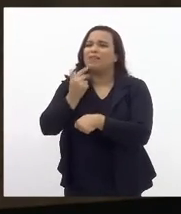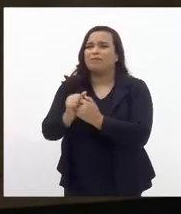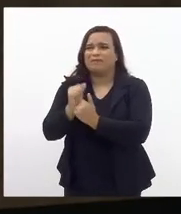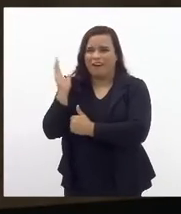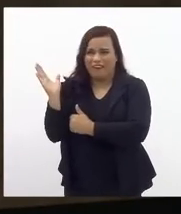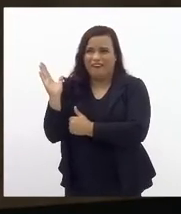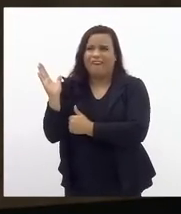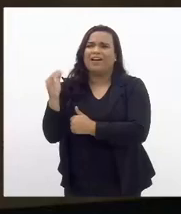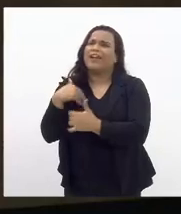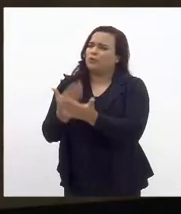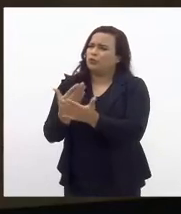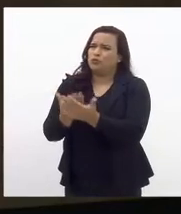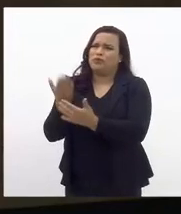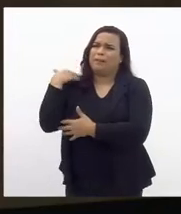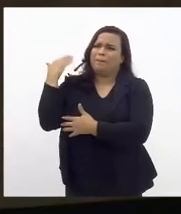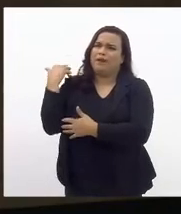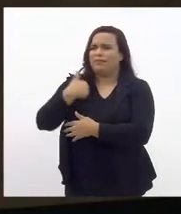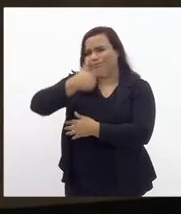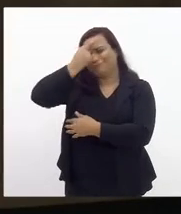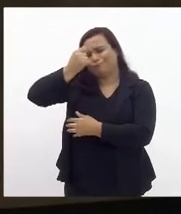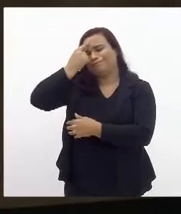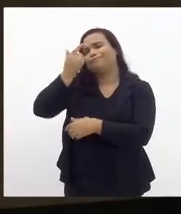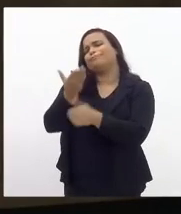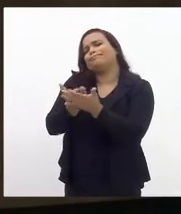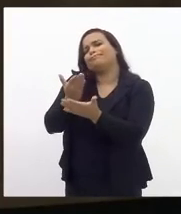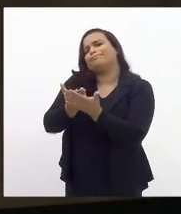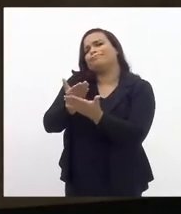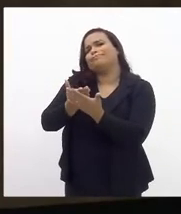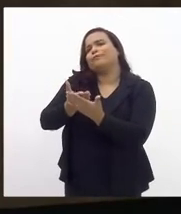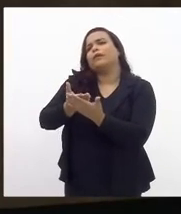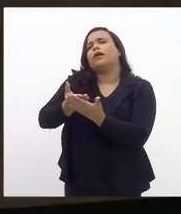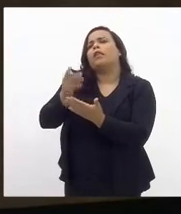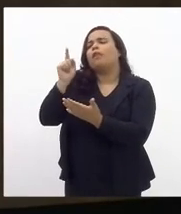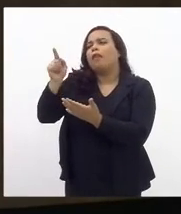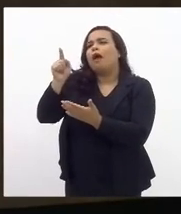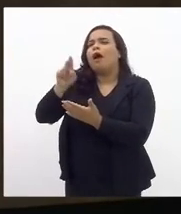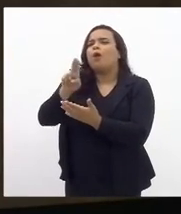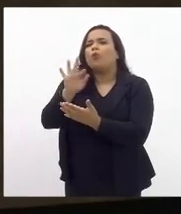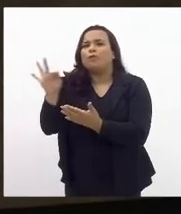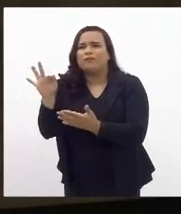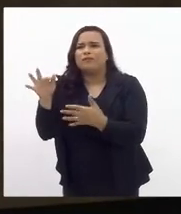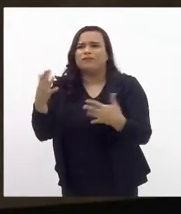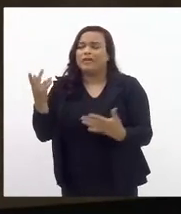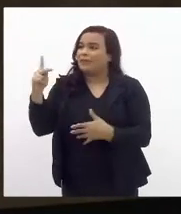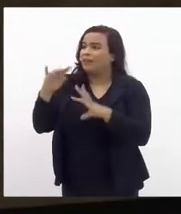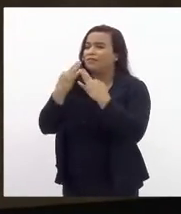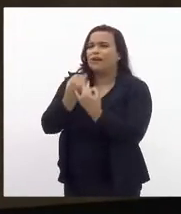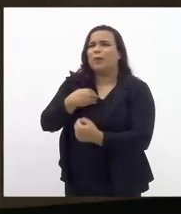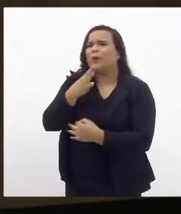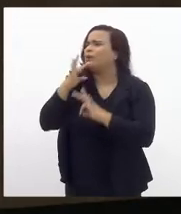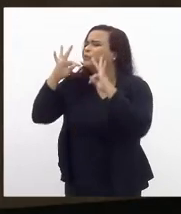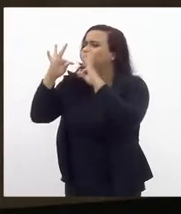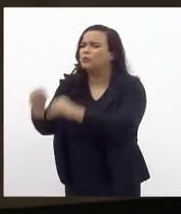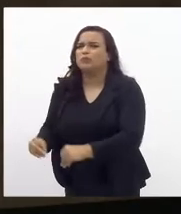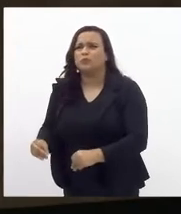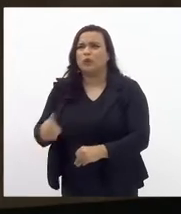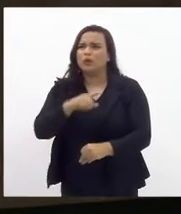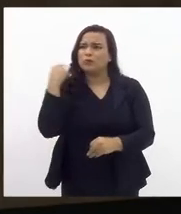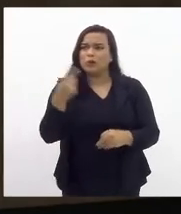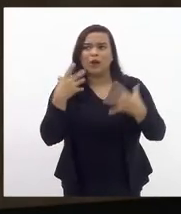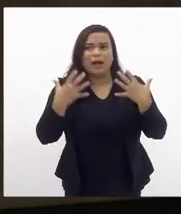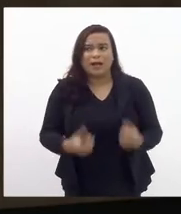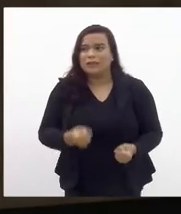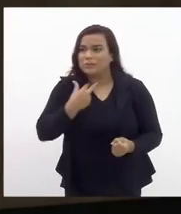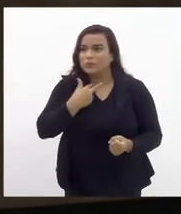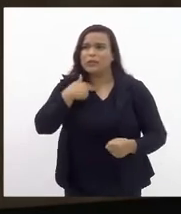graduação na UF, então conheço toda a família. E é absolutamente inaceitável, inaceitável, que se dirijam